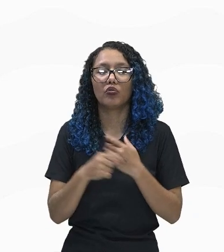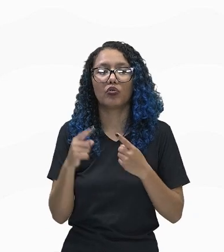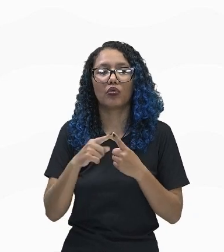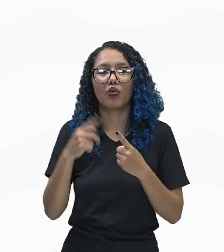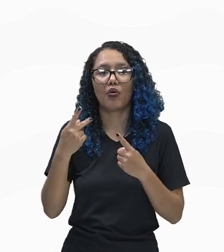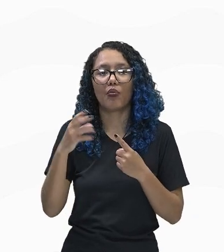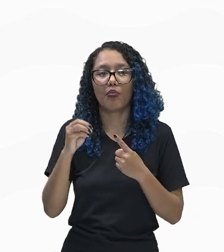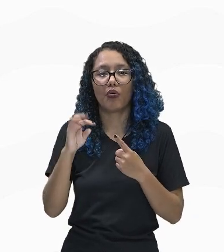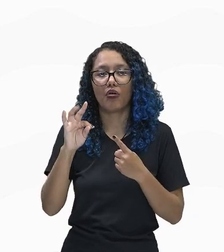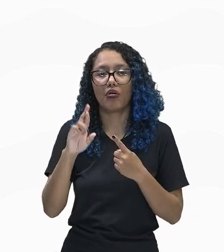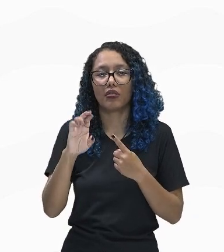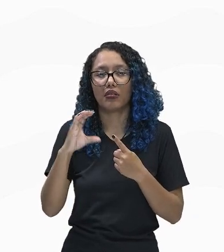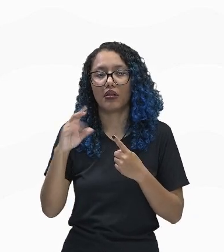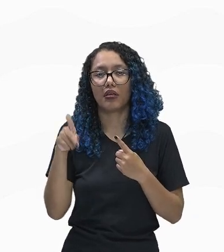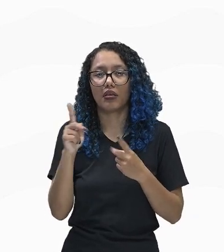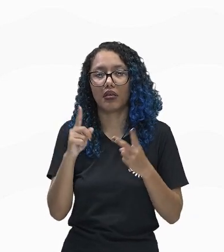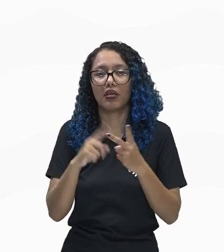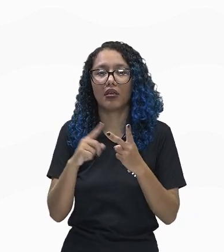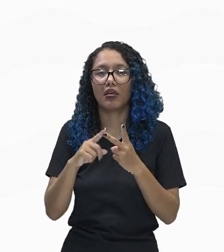Ele nos